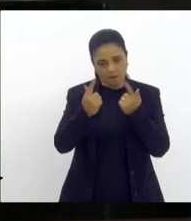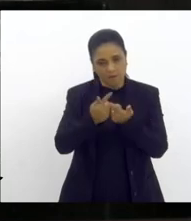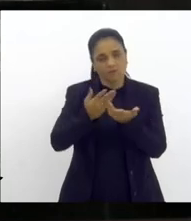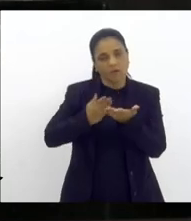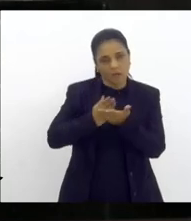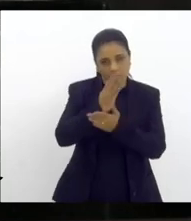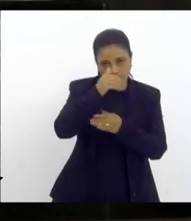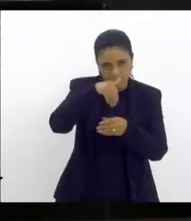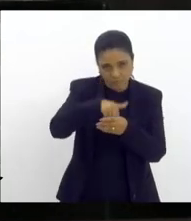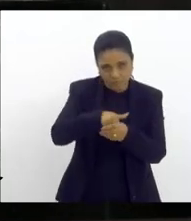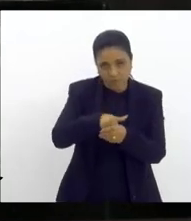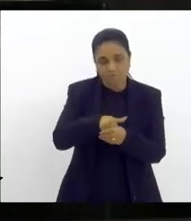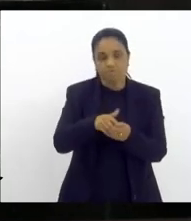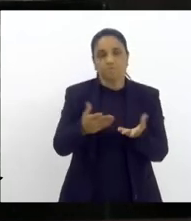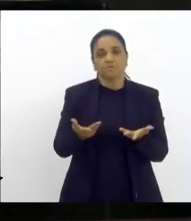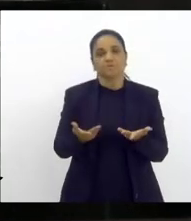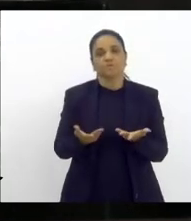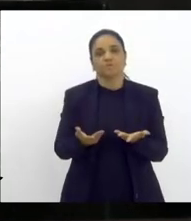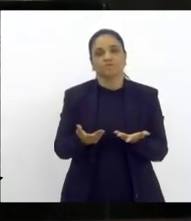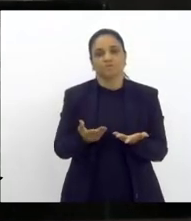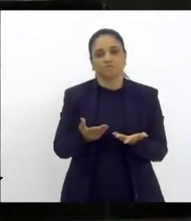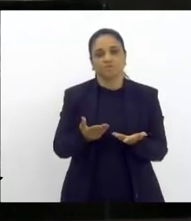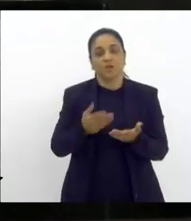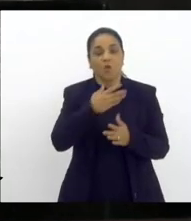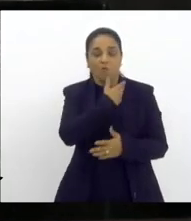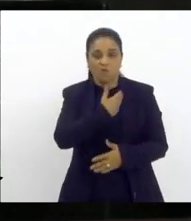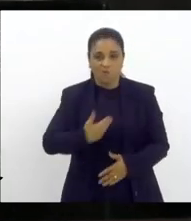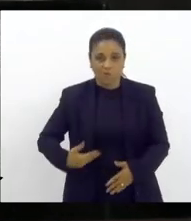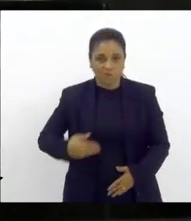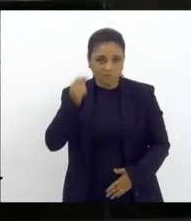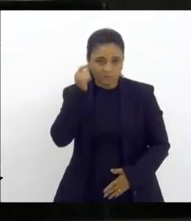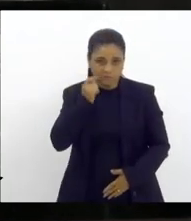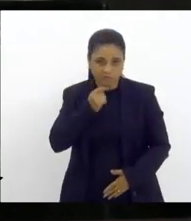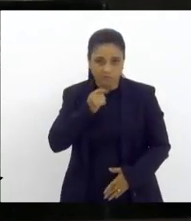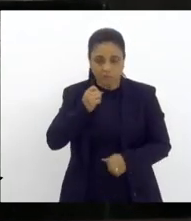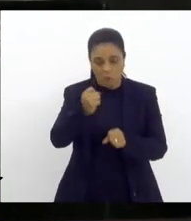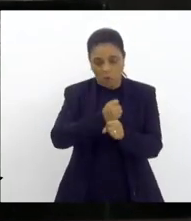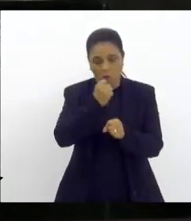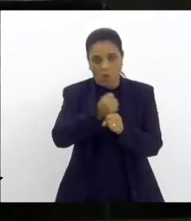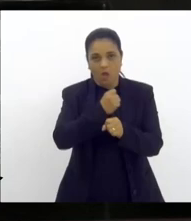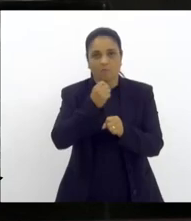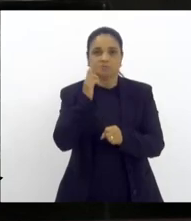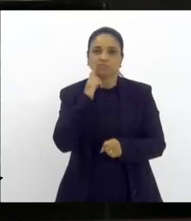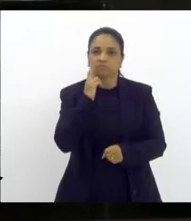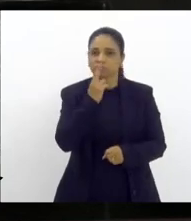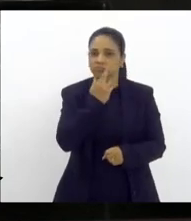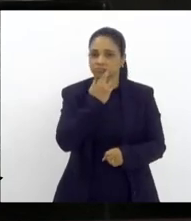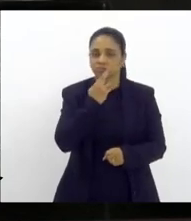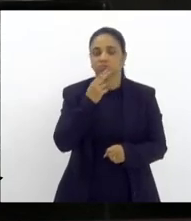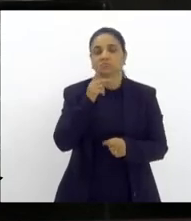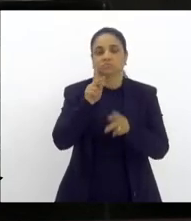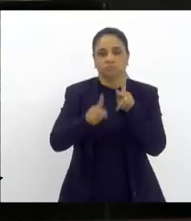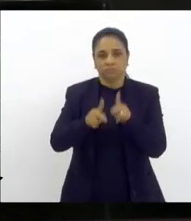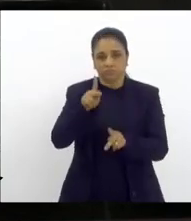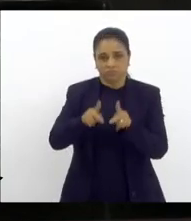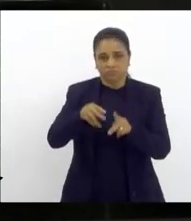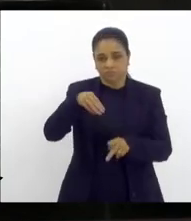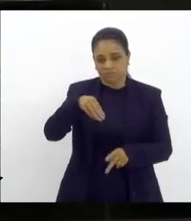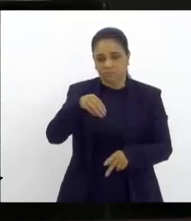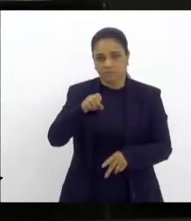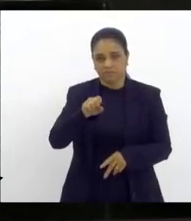indicação Legislativa ao Governador para construção do restaurante popular em Mesquita queria